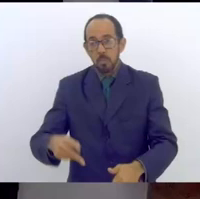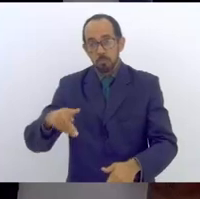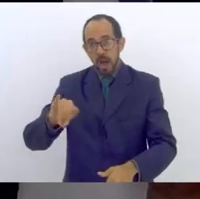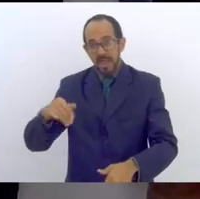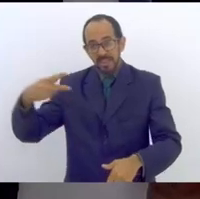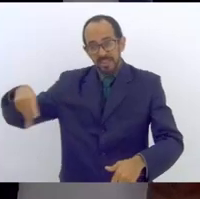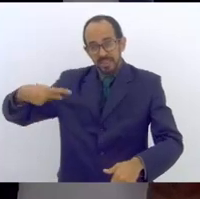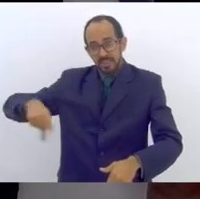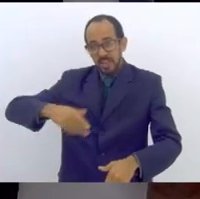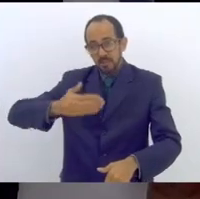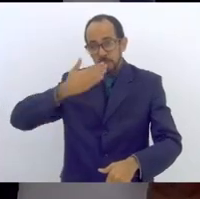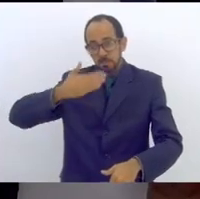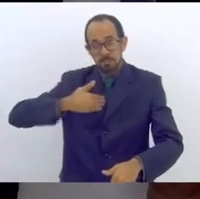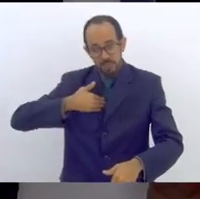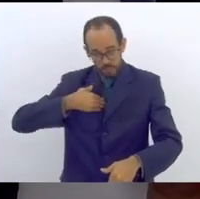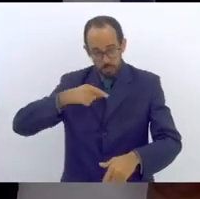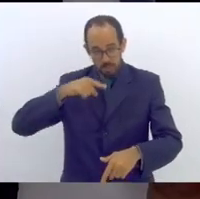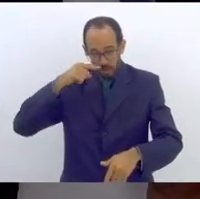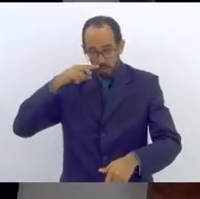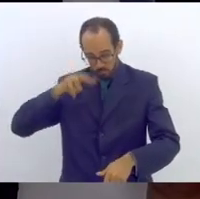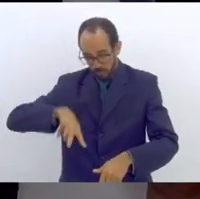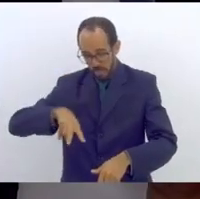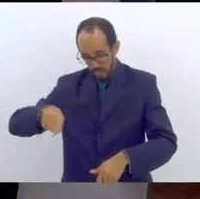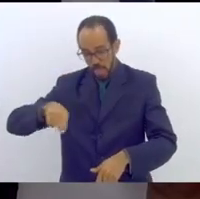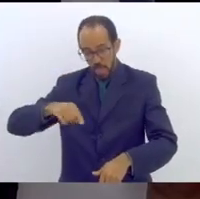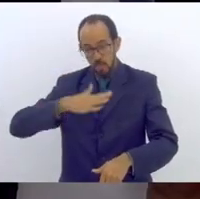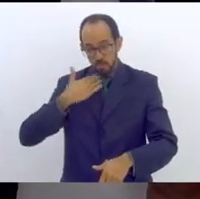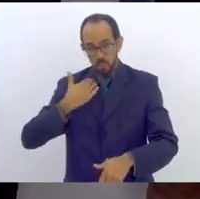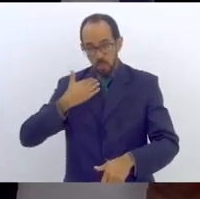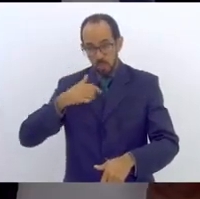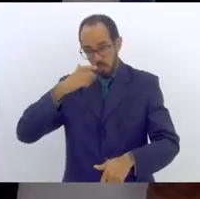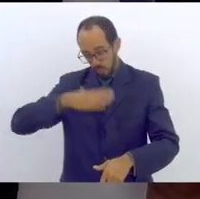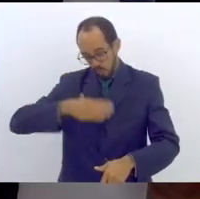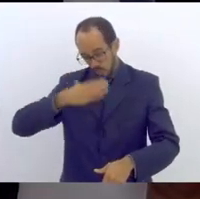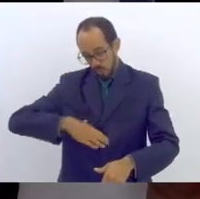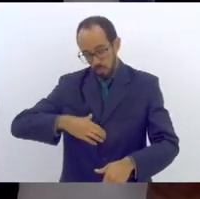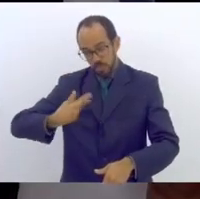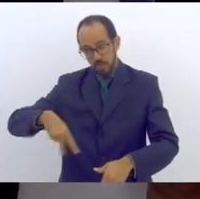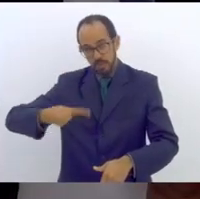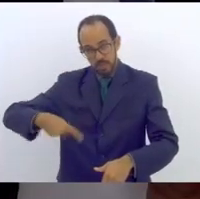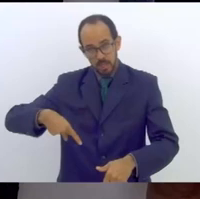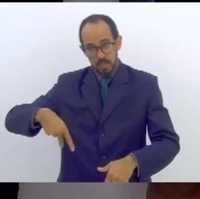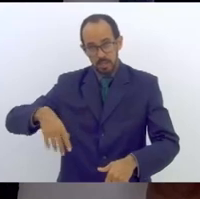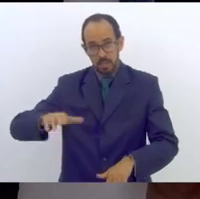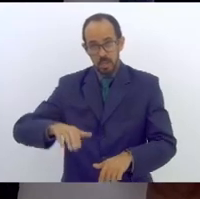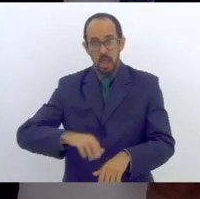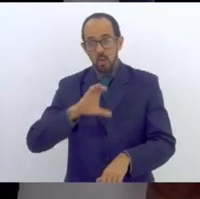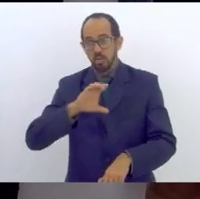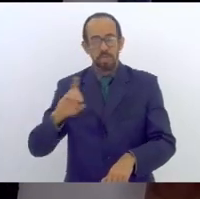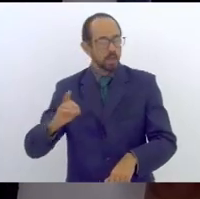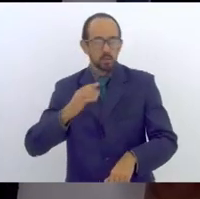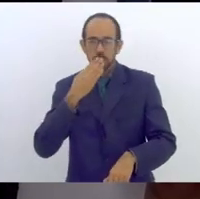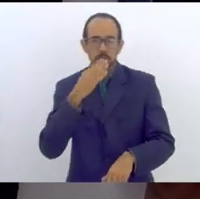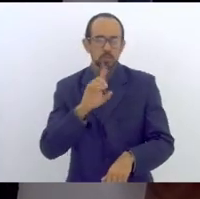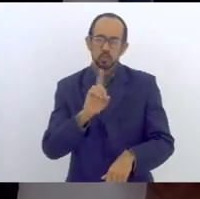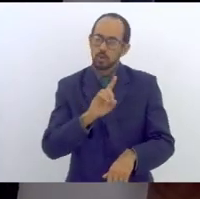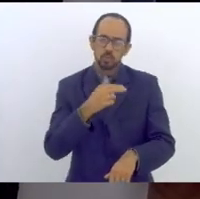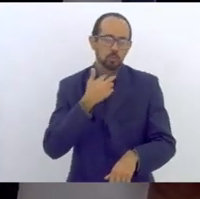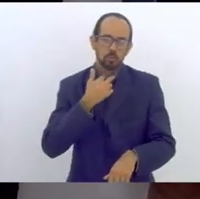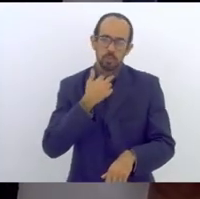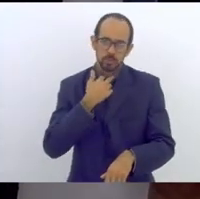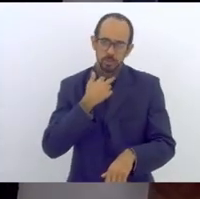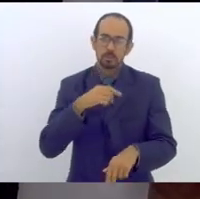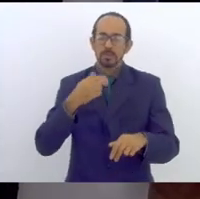visualizar o cadáver dele a coordenadora na época falou que não deveria deixar isso acontecer mas ele insistiu muito disse que brigaria